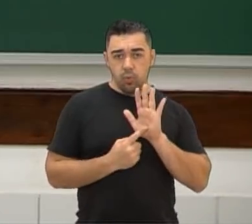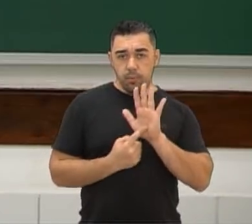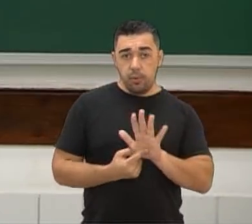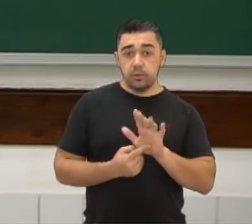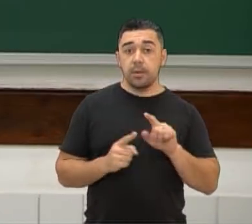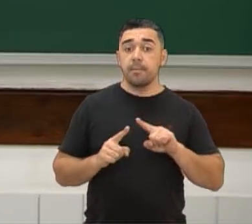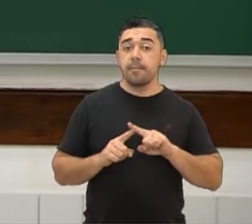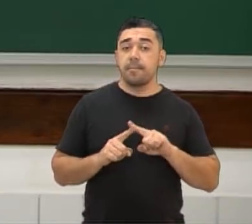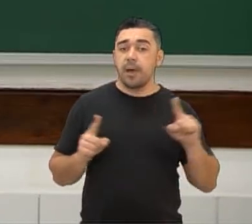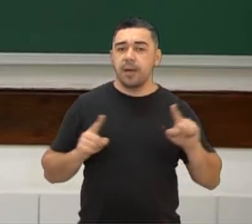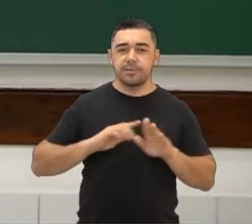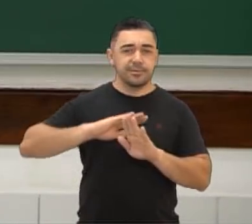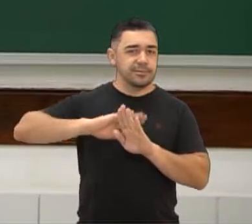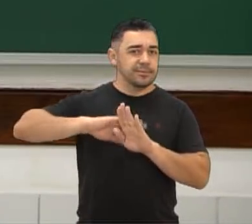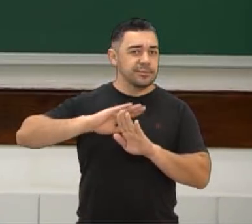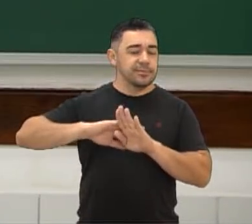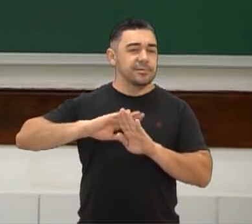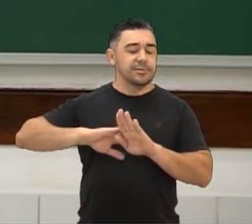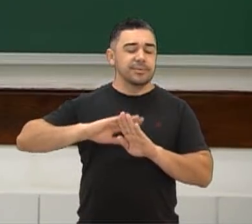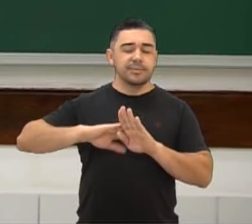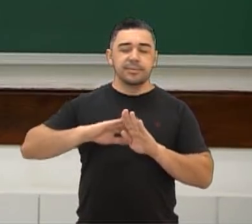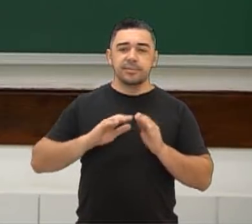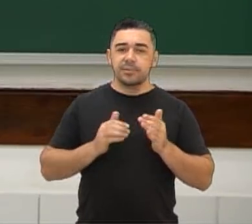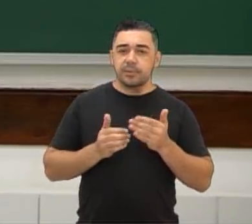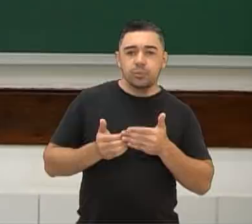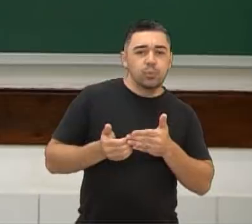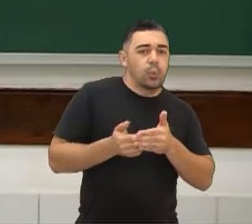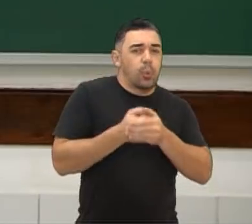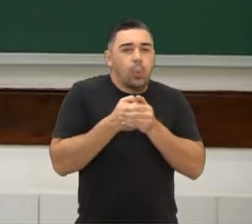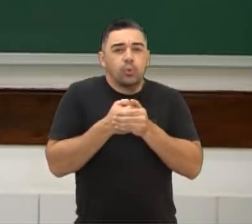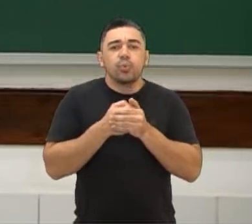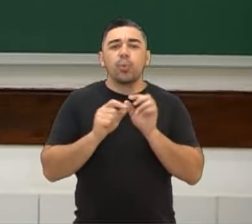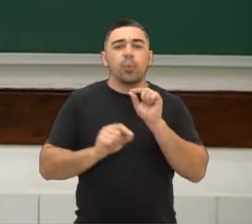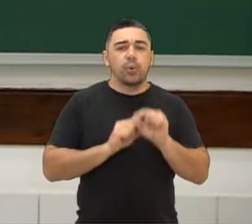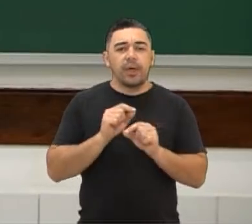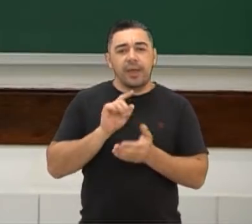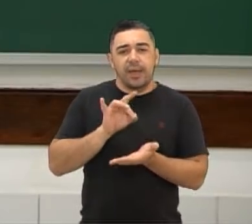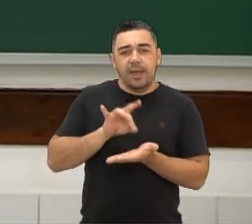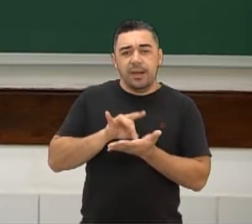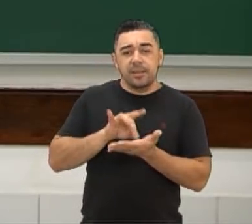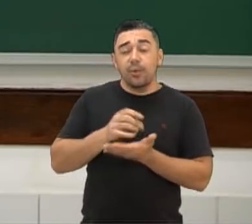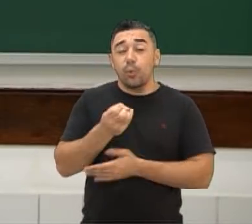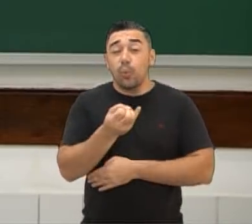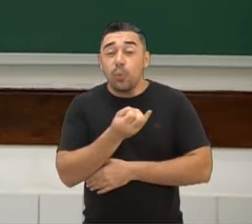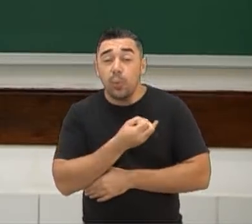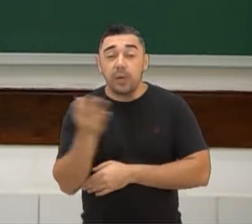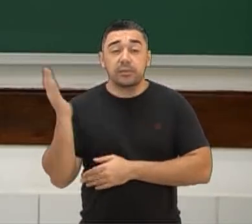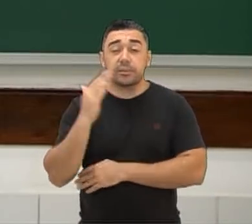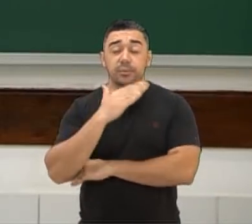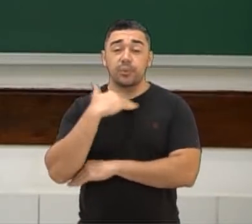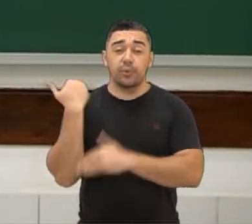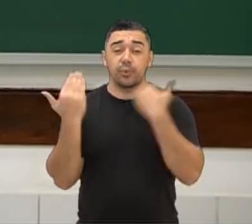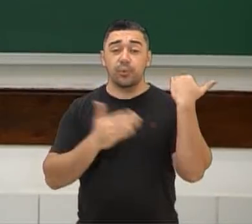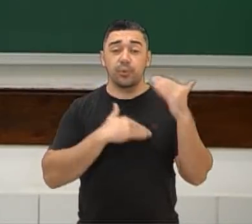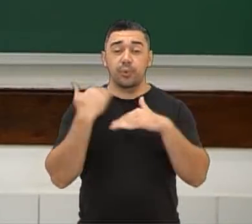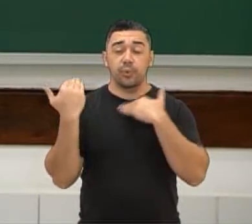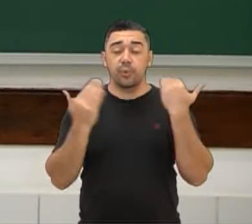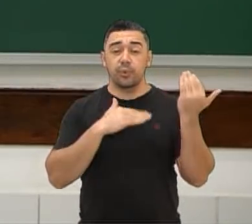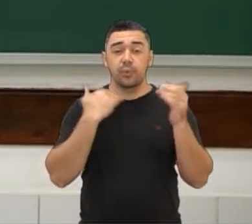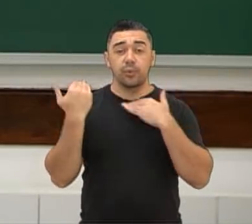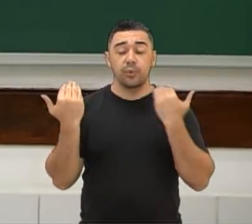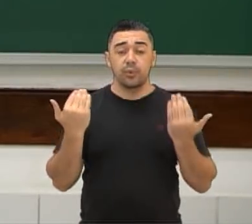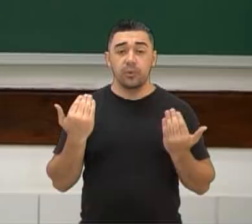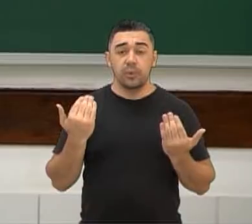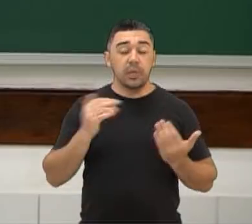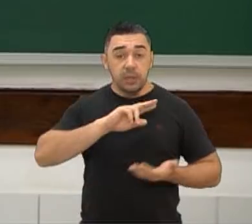filmes. Muitas vezes isso esconde pra gente essa realidade. Quantas pessoas morreram, principalmente não civis na